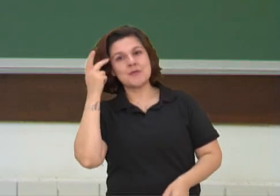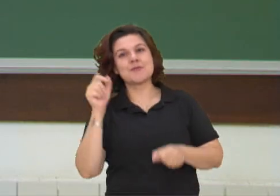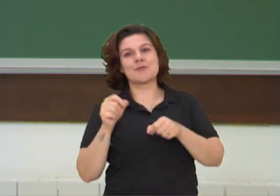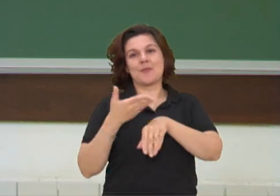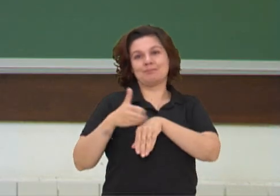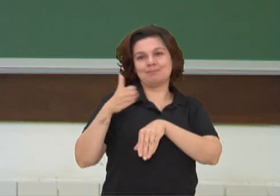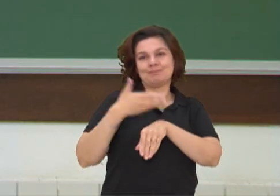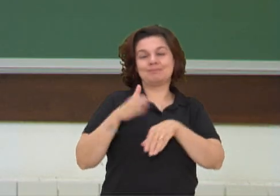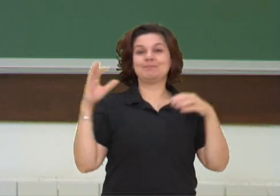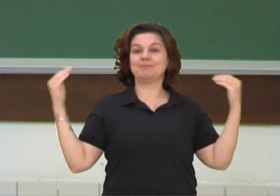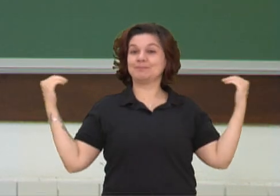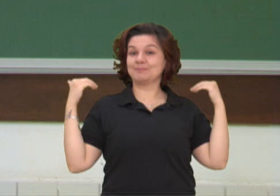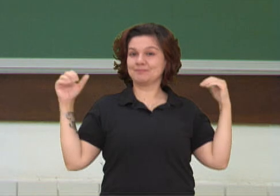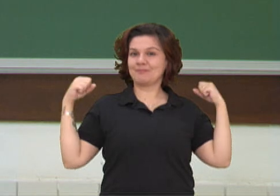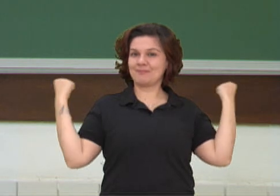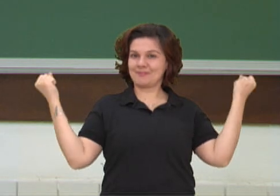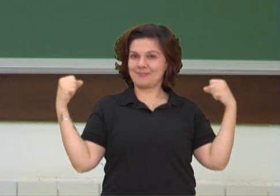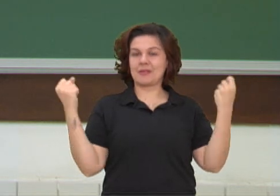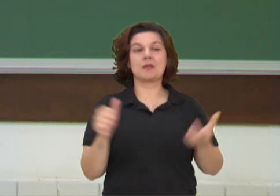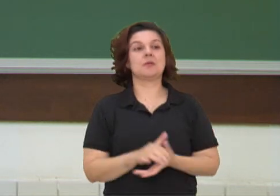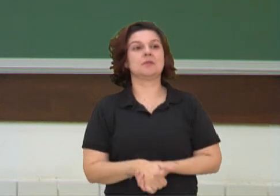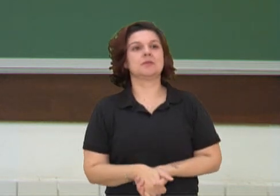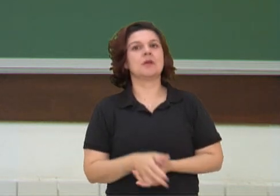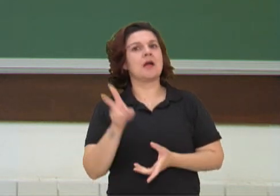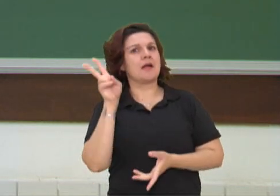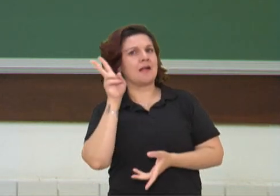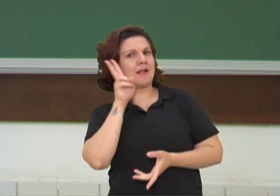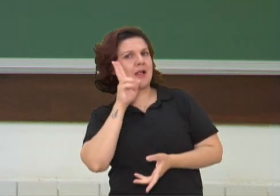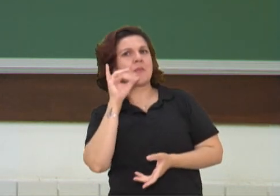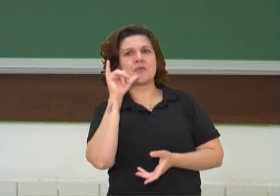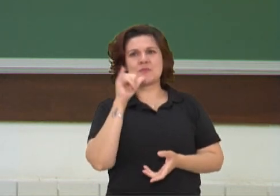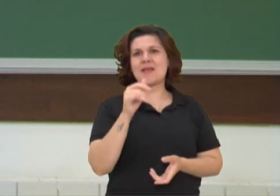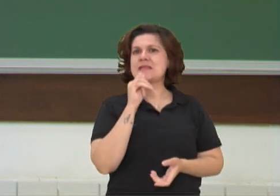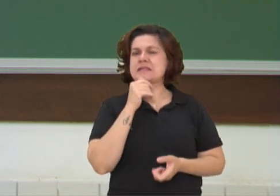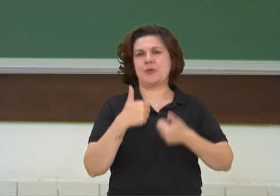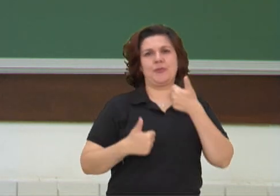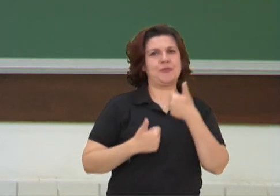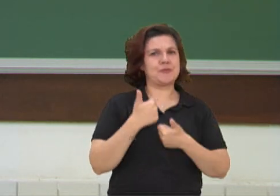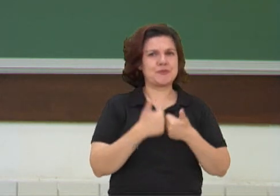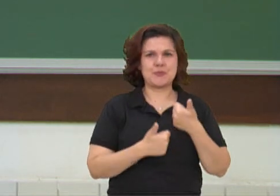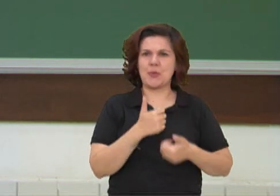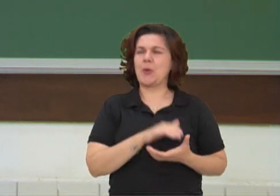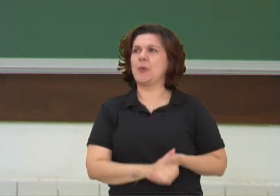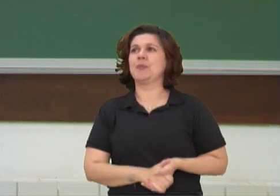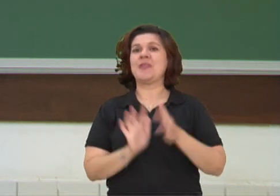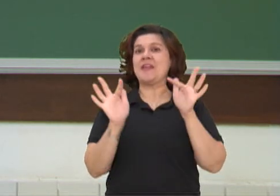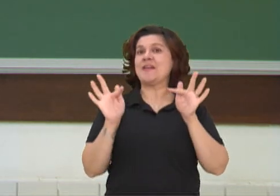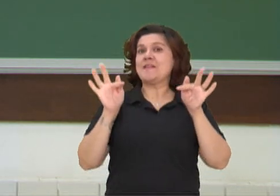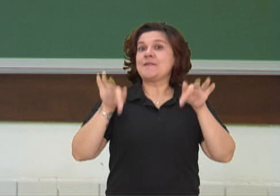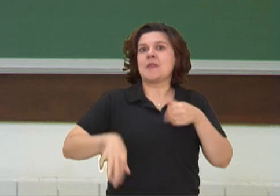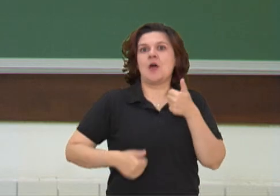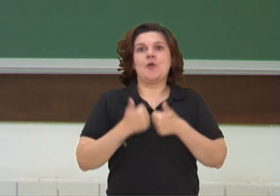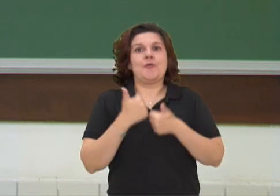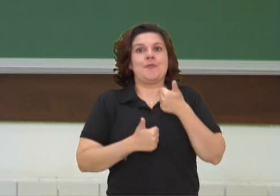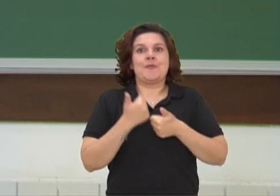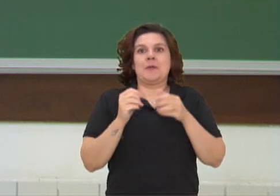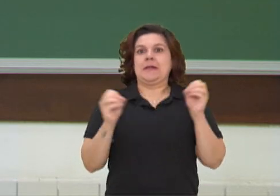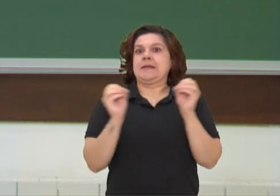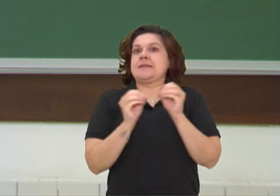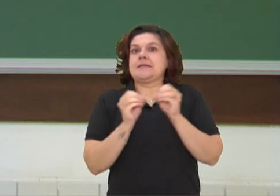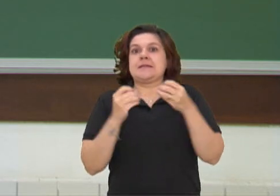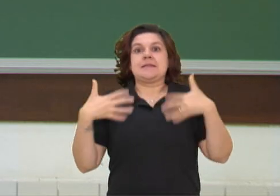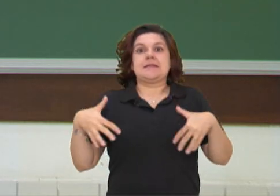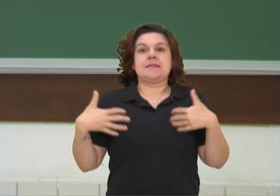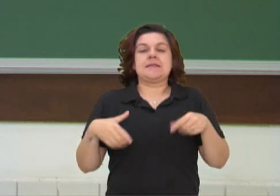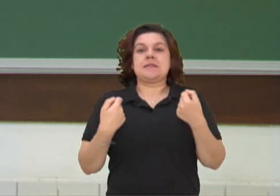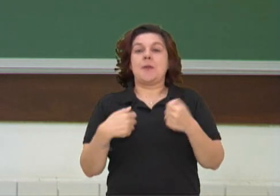exercício físico. Lembre que eu citei lá o exemplo, caso vocês fossem jogadores de futebol, estivesse ali no final de uma partida e